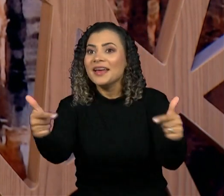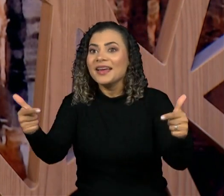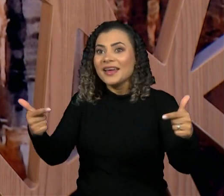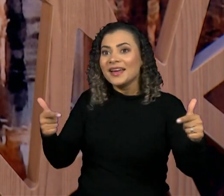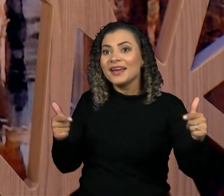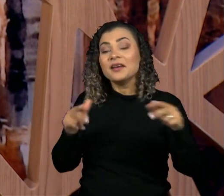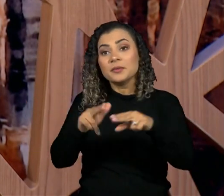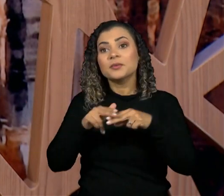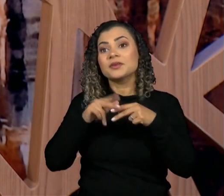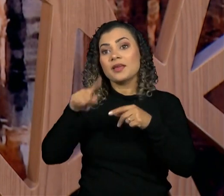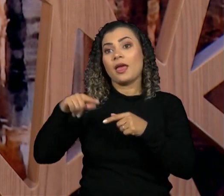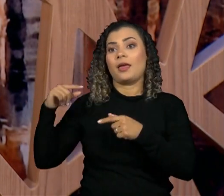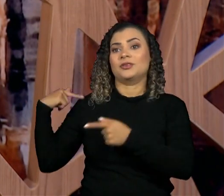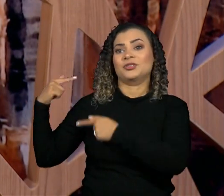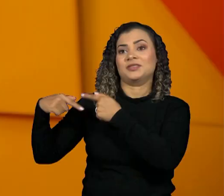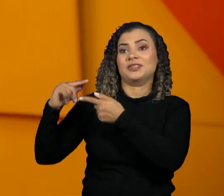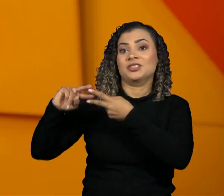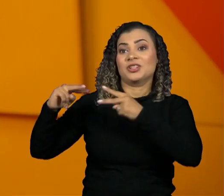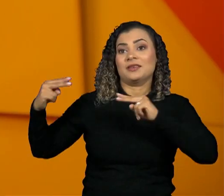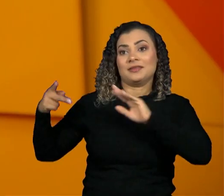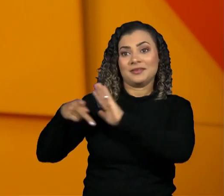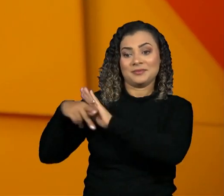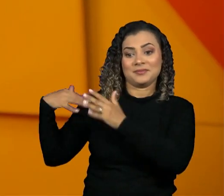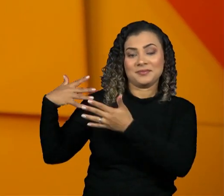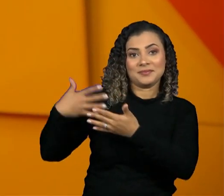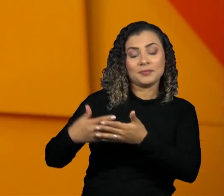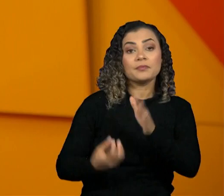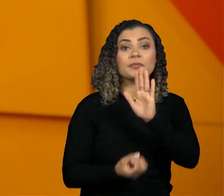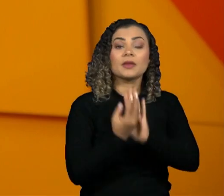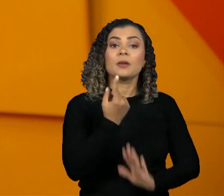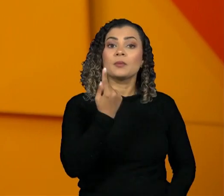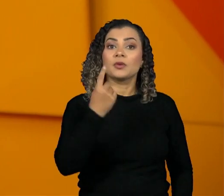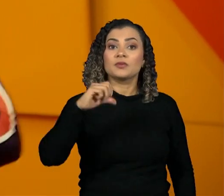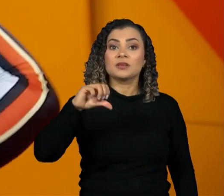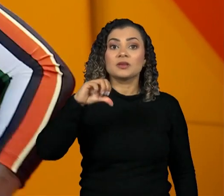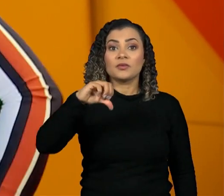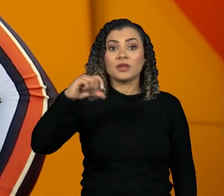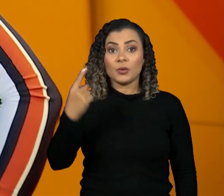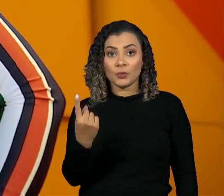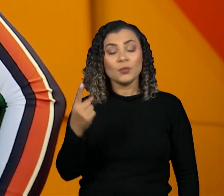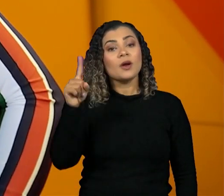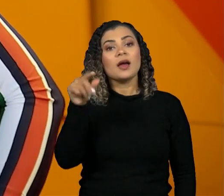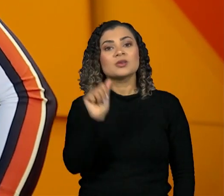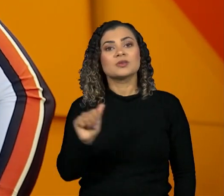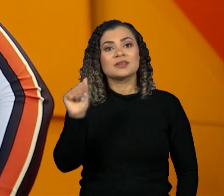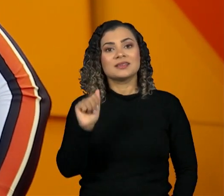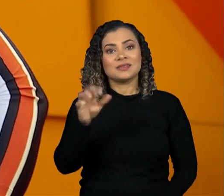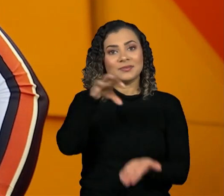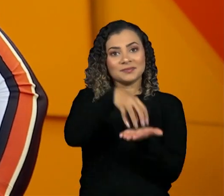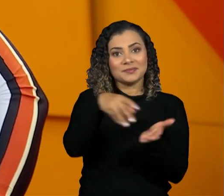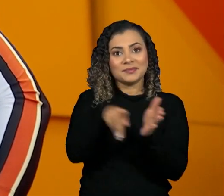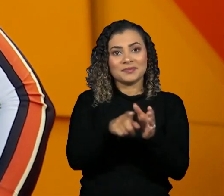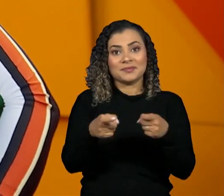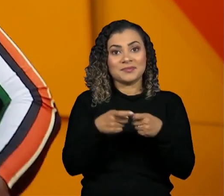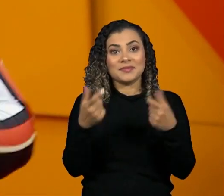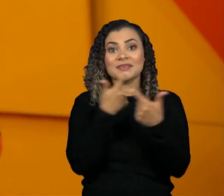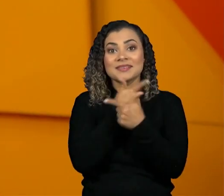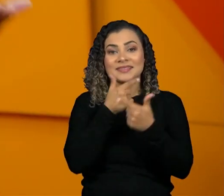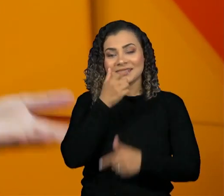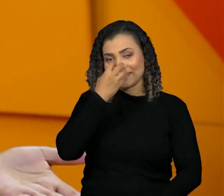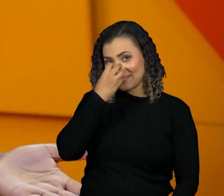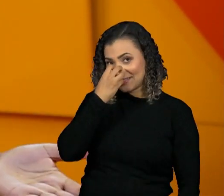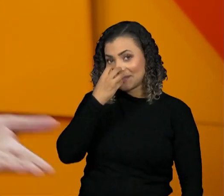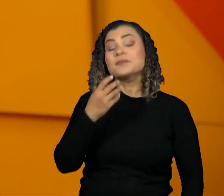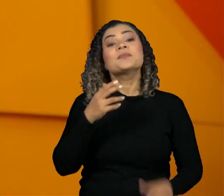Vem na nossa herança genética. Fundada em 1991, a Associação Doutores da Alegria reúne cerca de 45 palhaços que